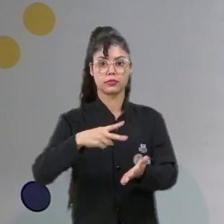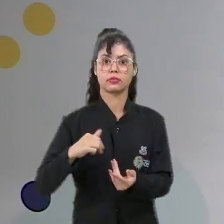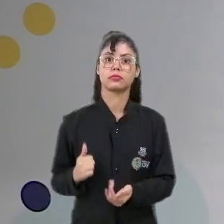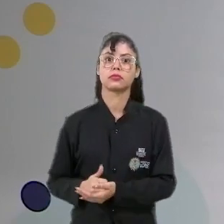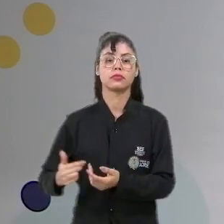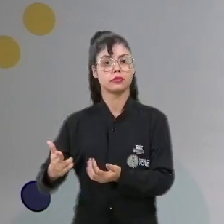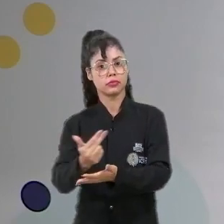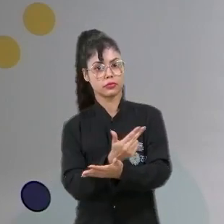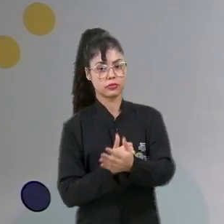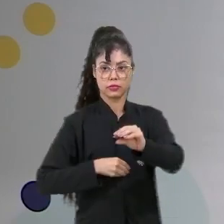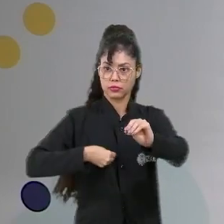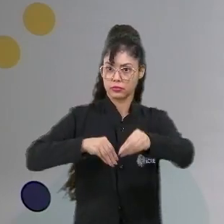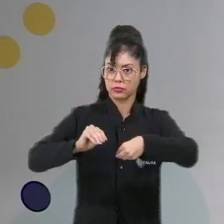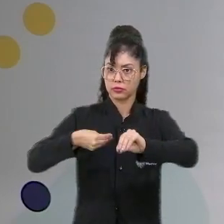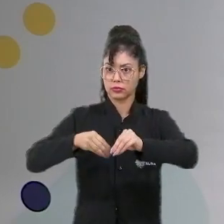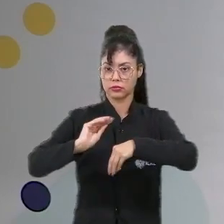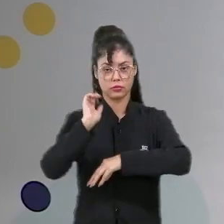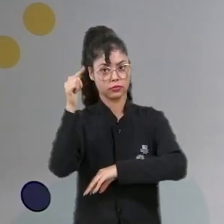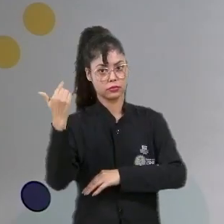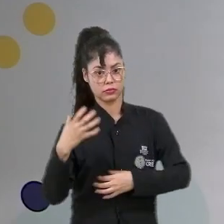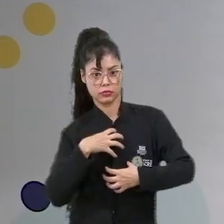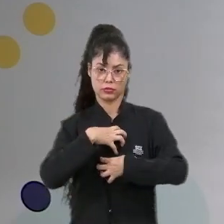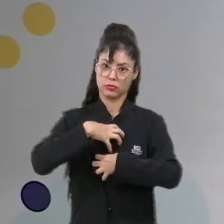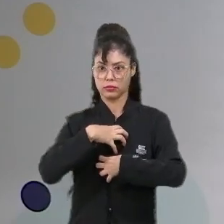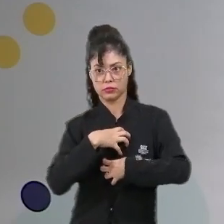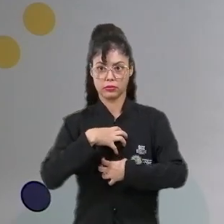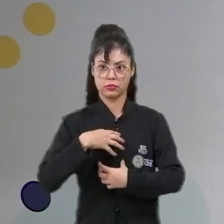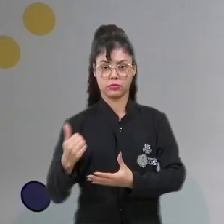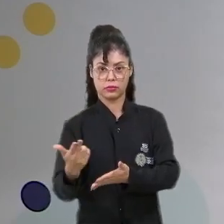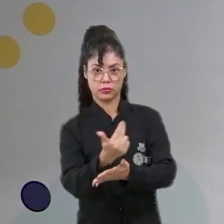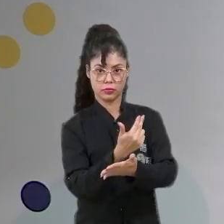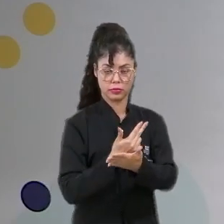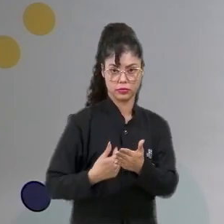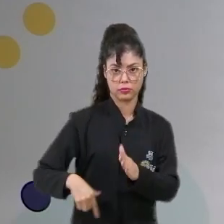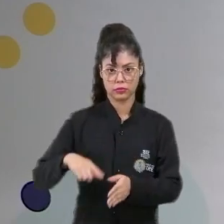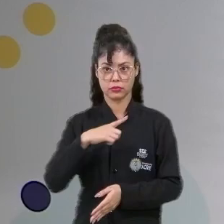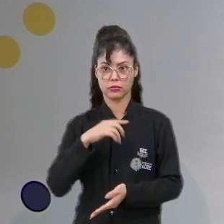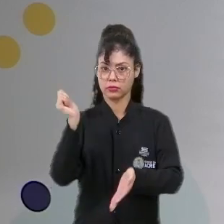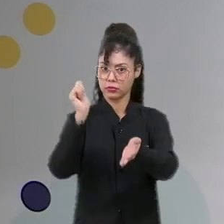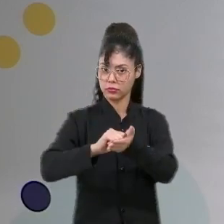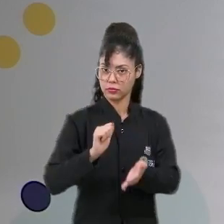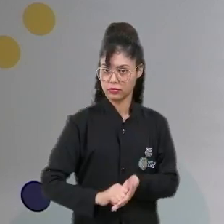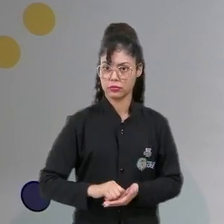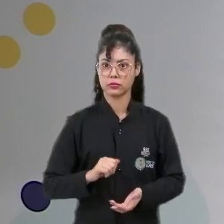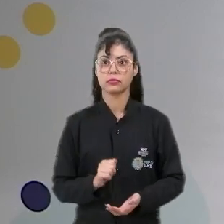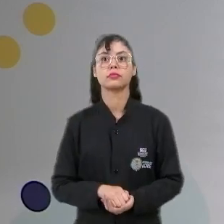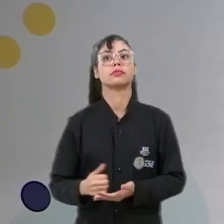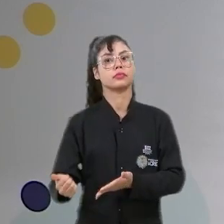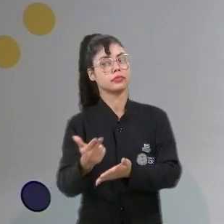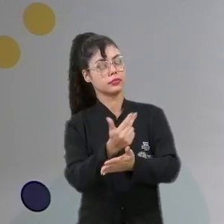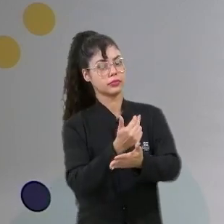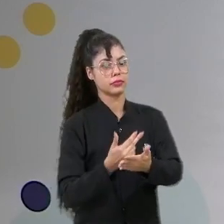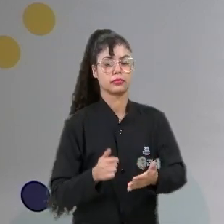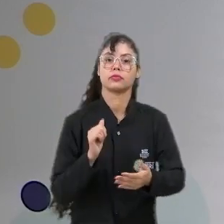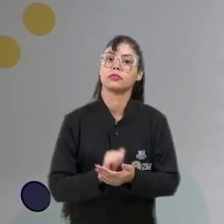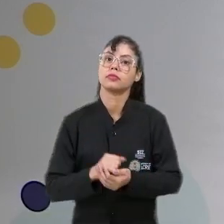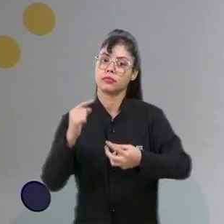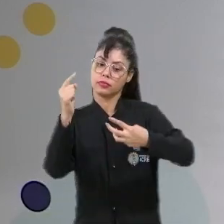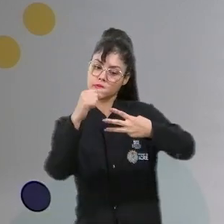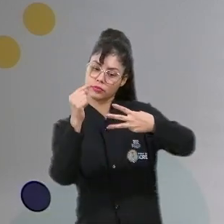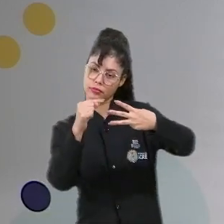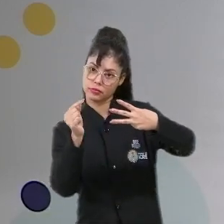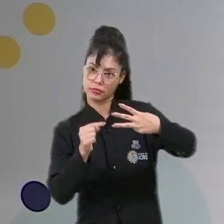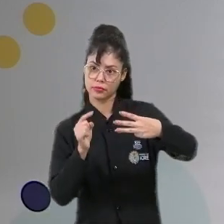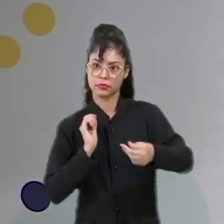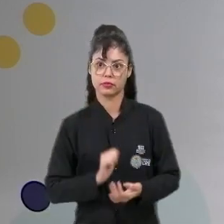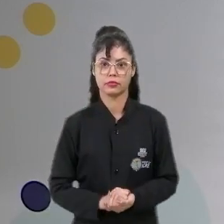artes plásticas e outros movimentos artísticos, correto? Anota aí no seu caderno. A arte, ela tem 3